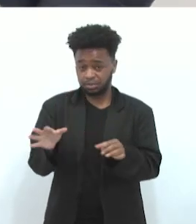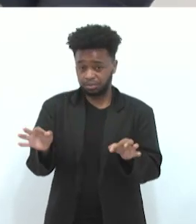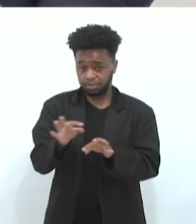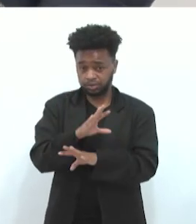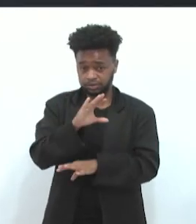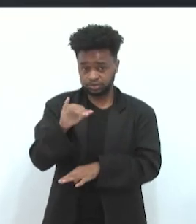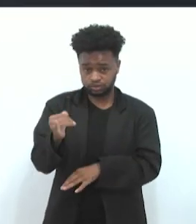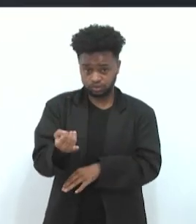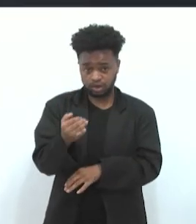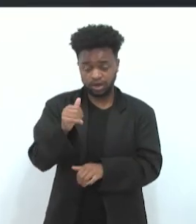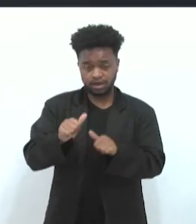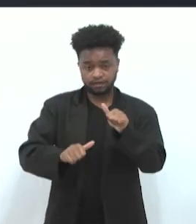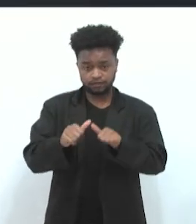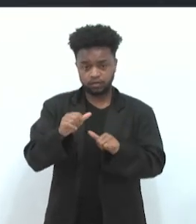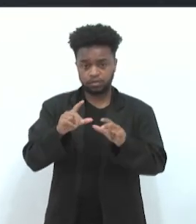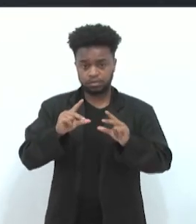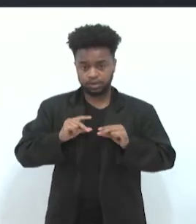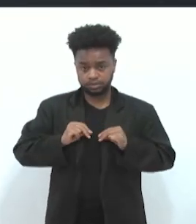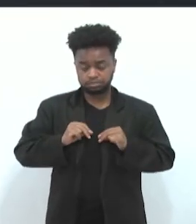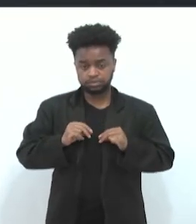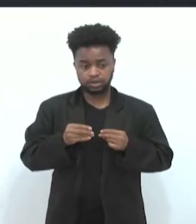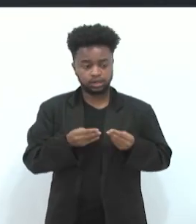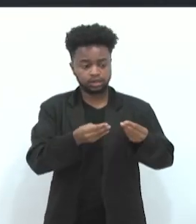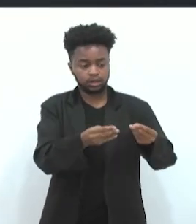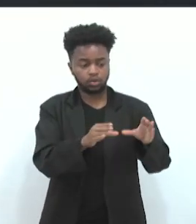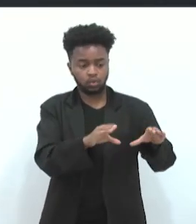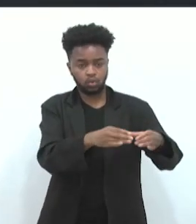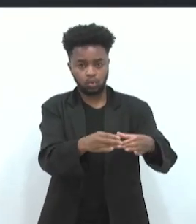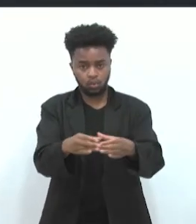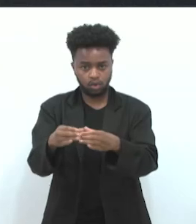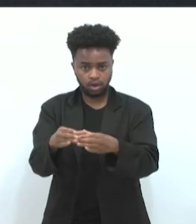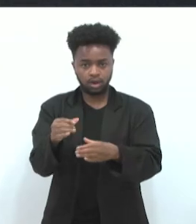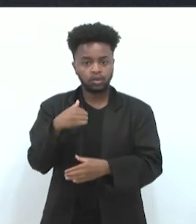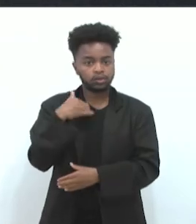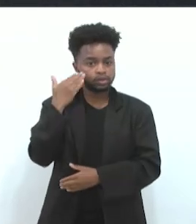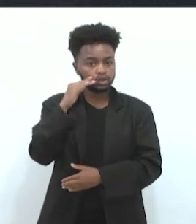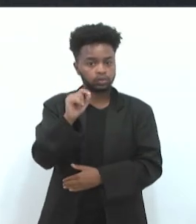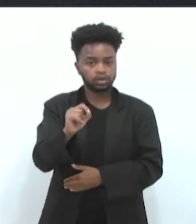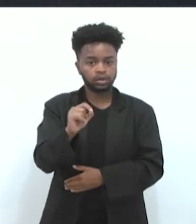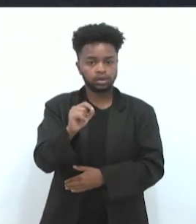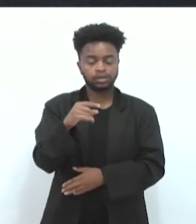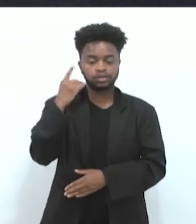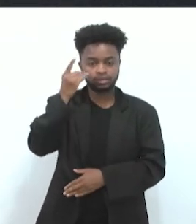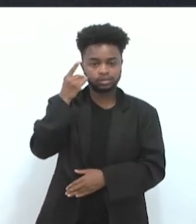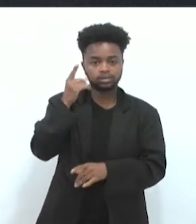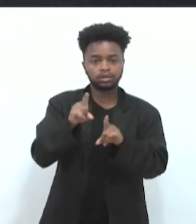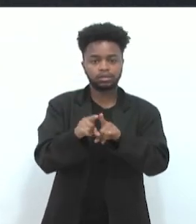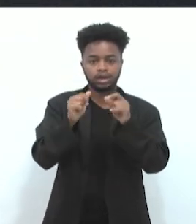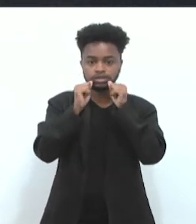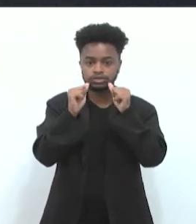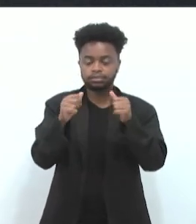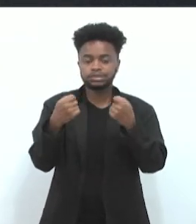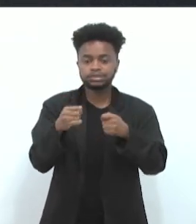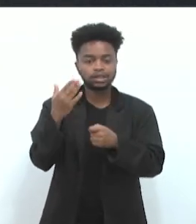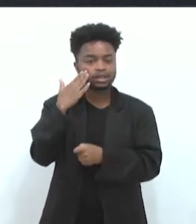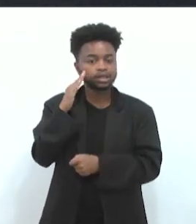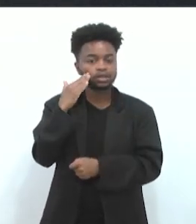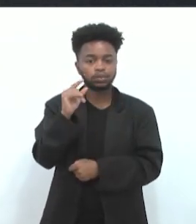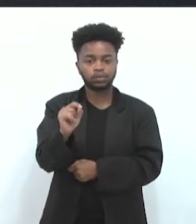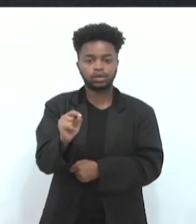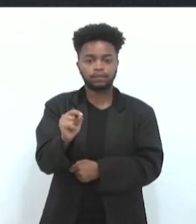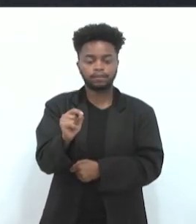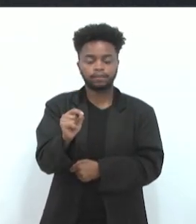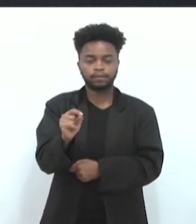feita uma análise de mérito e vai para as comissões, eu entendo que não só os deputados, mas as assessorias precisam mergulhar a fundo para entender que não